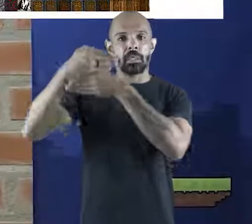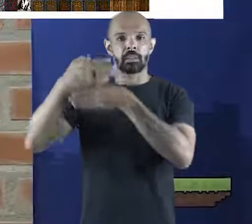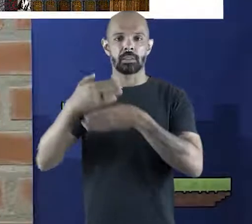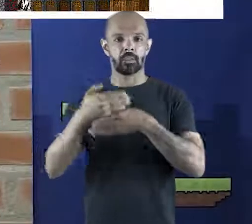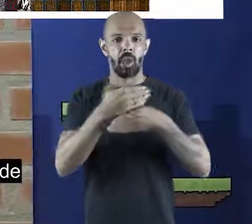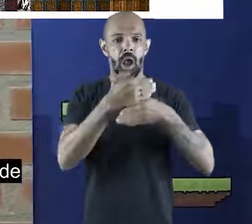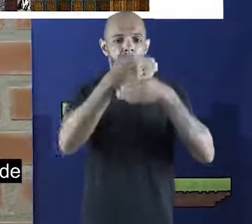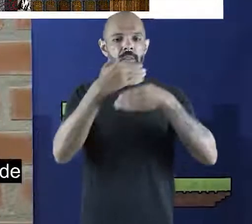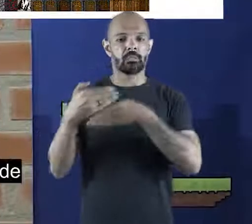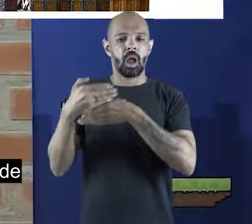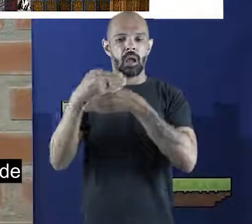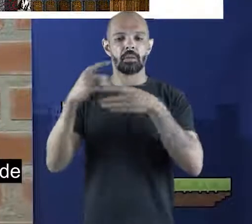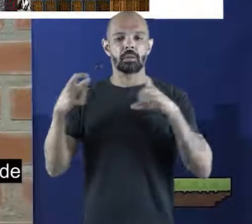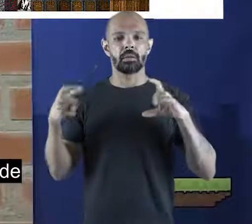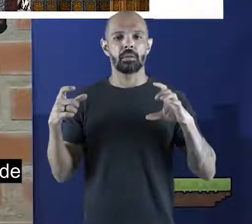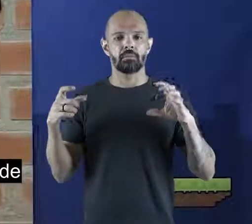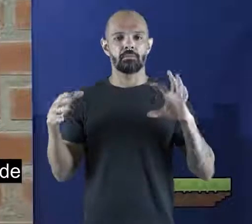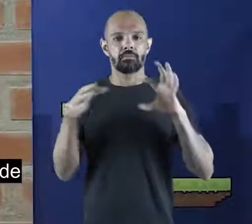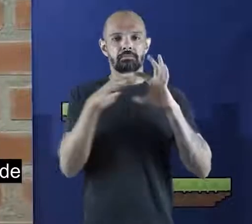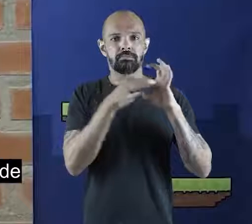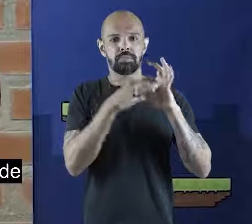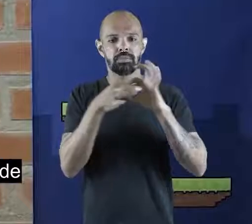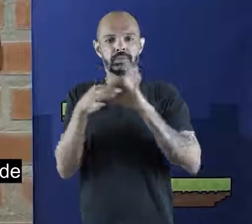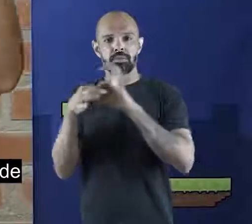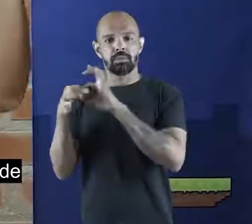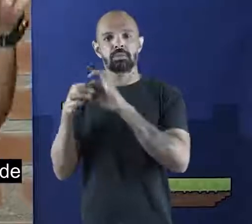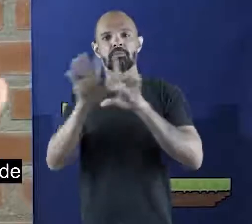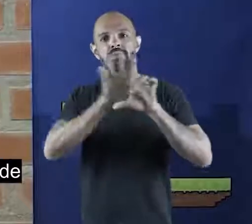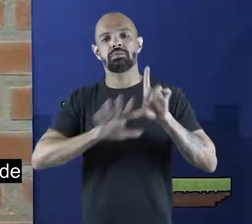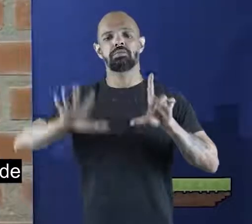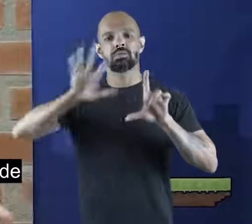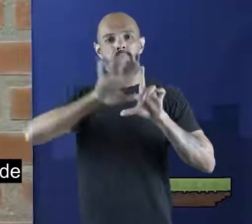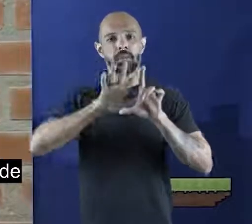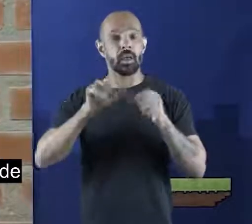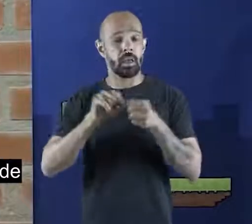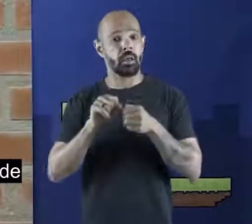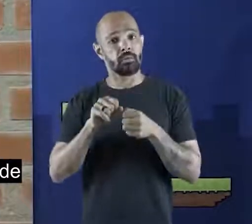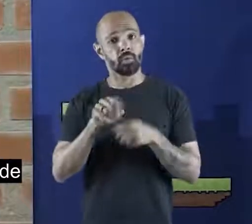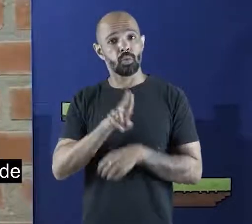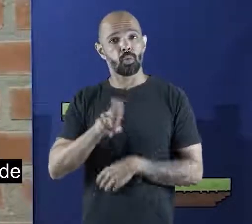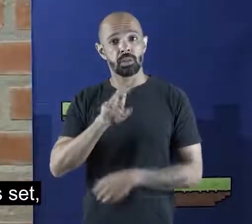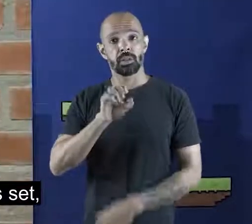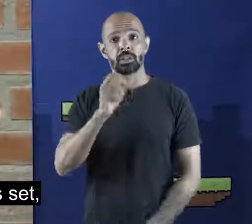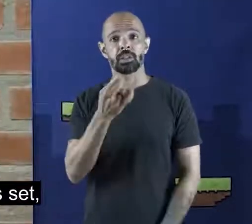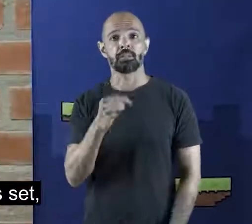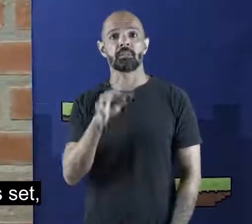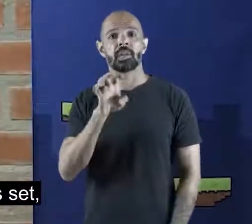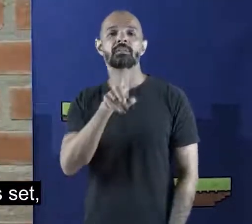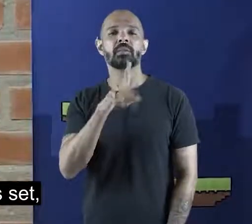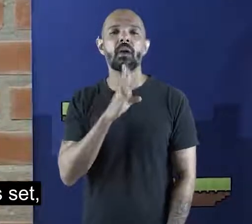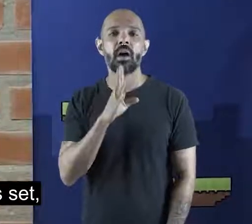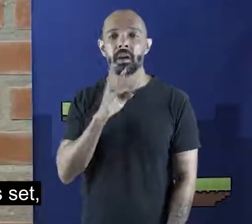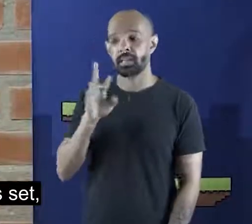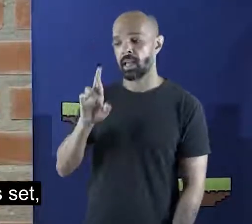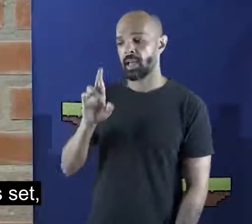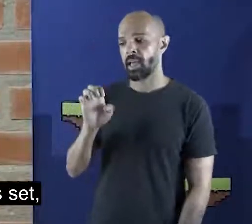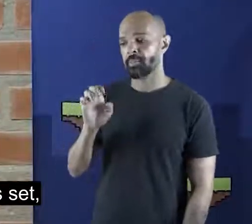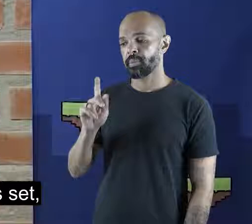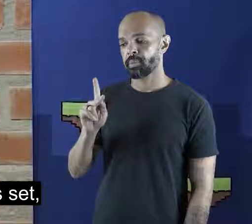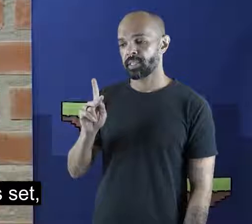outra paredezinha e vai juntando esses tiles para formar um mapa grande. Isso é feito com um conjunto de sprites. Quem já brincou com RPG